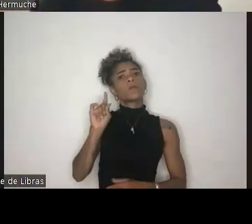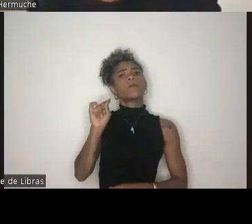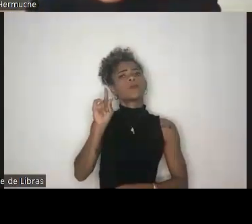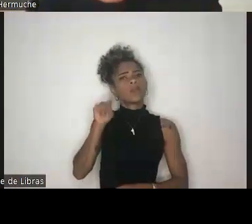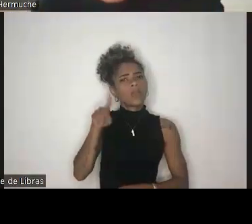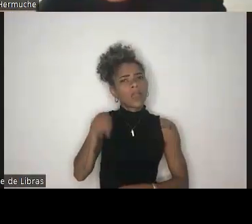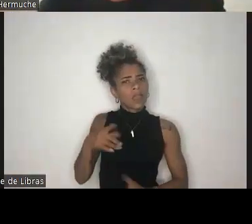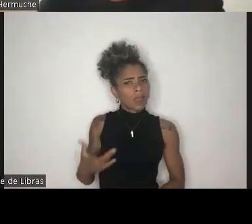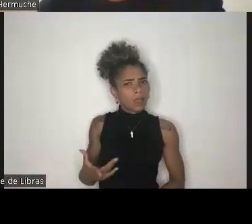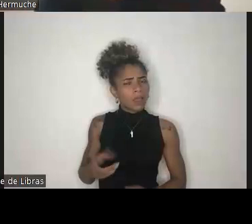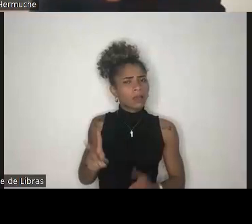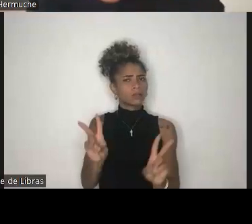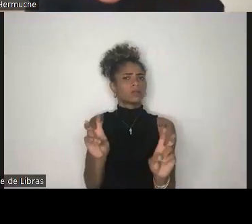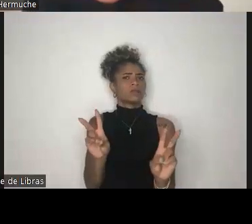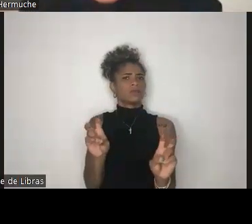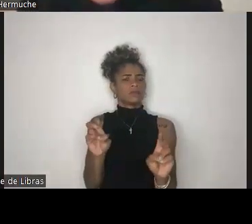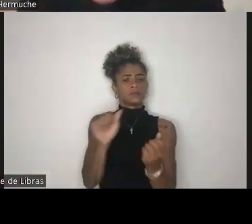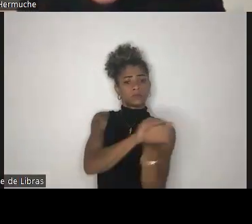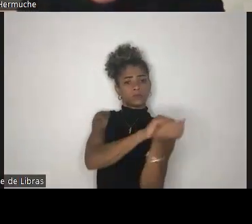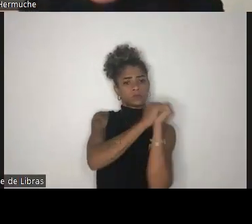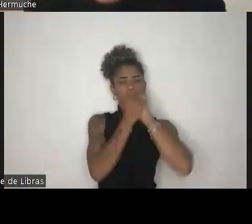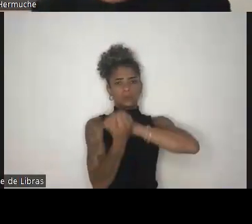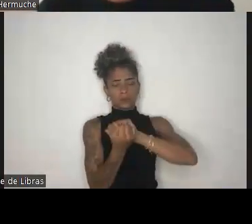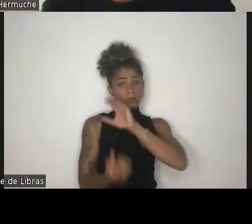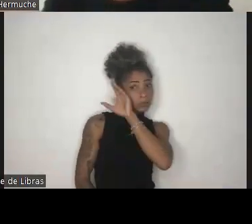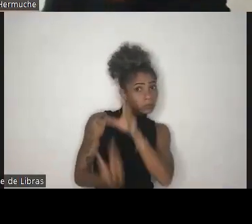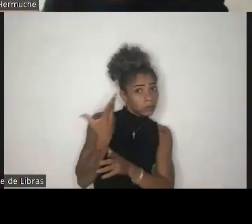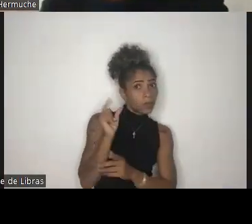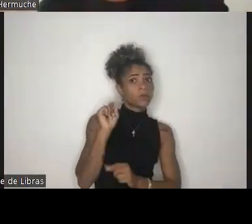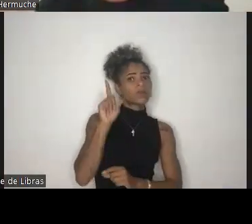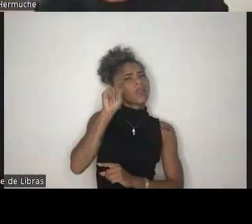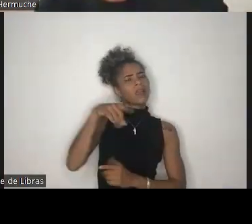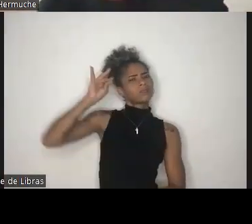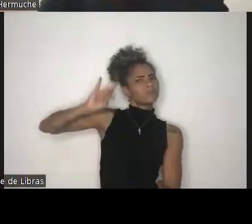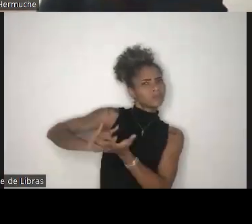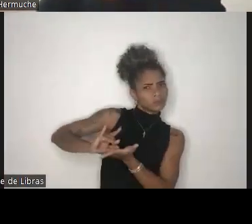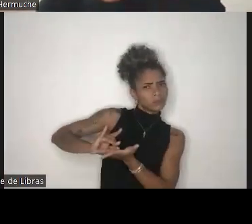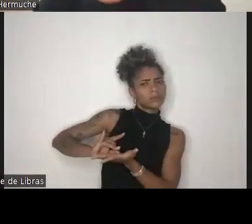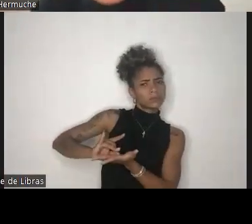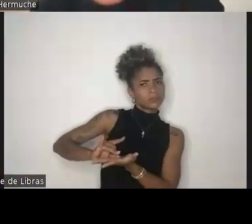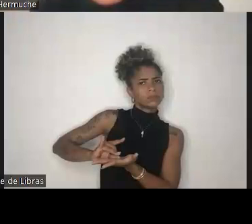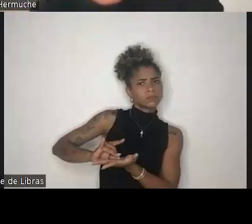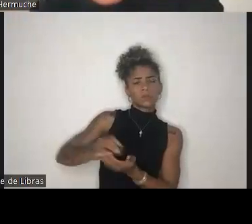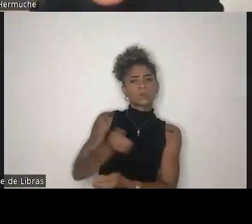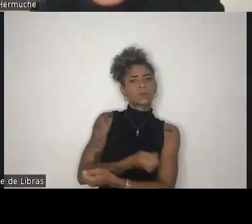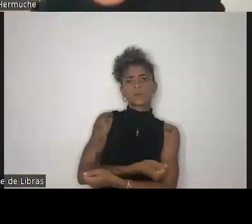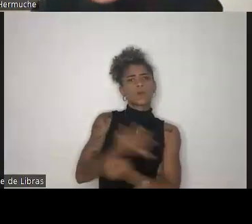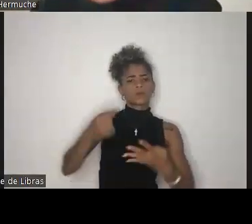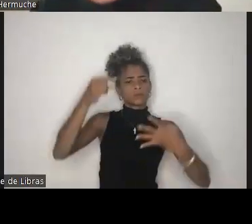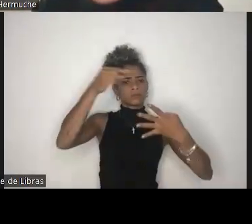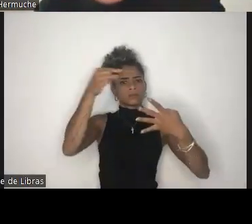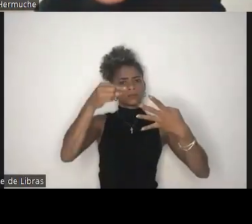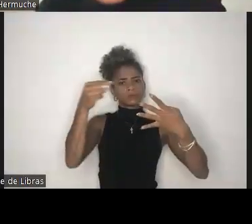essa essa transformação criativa o que que é realmente Quais são os fatores que